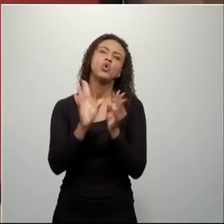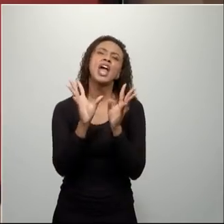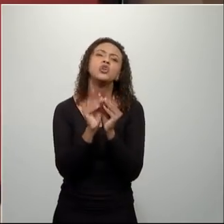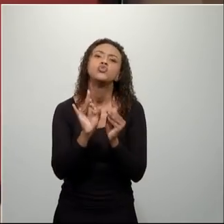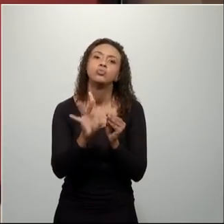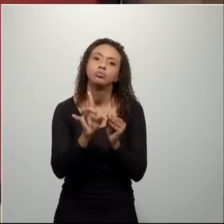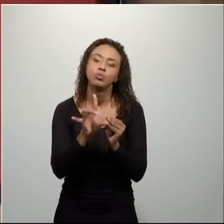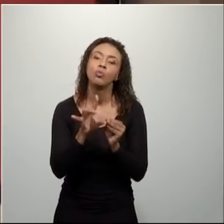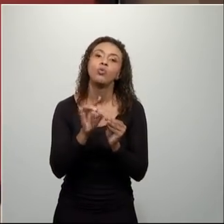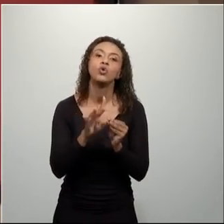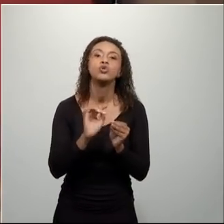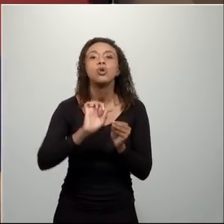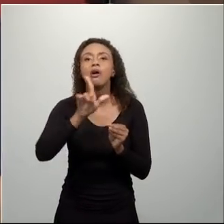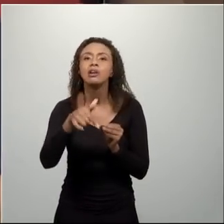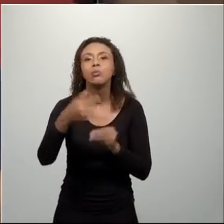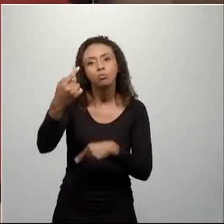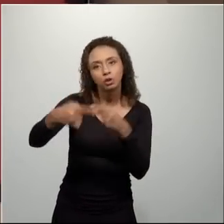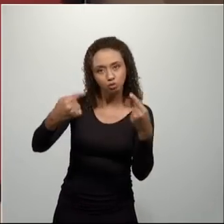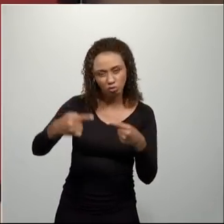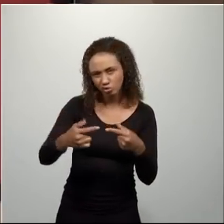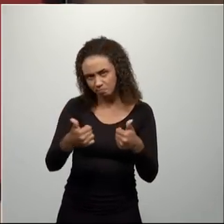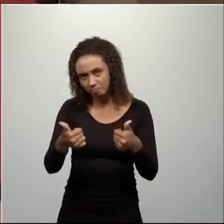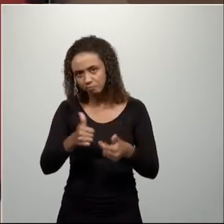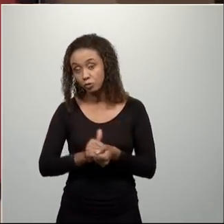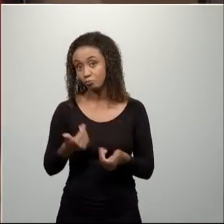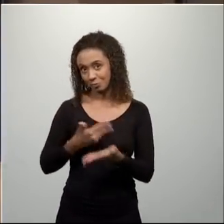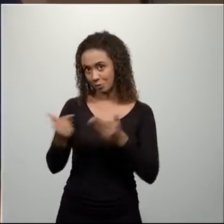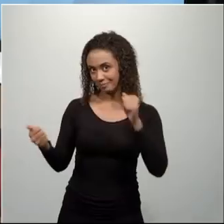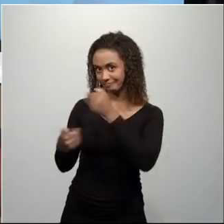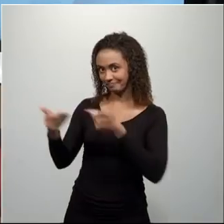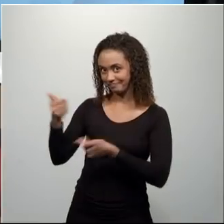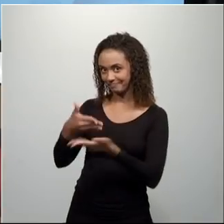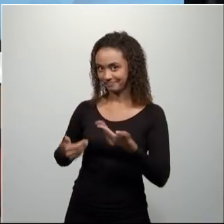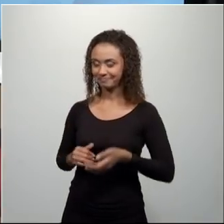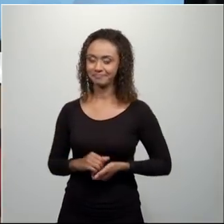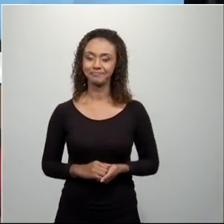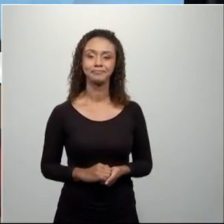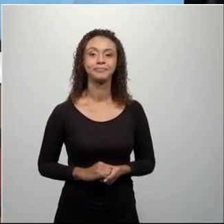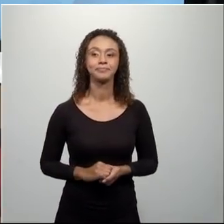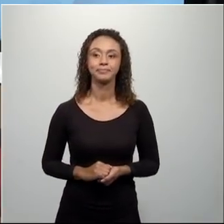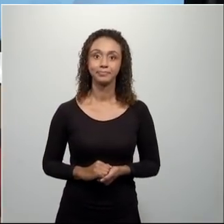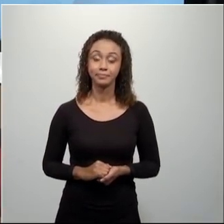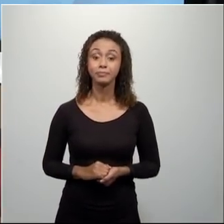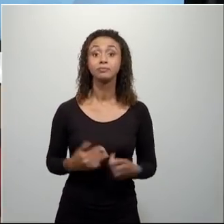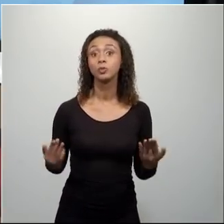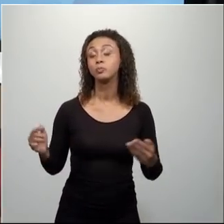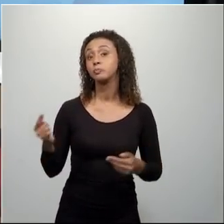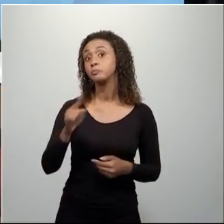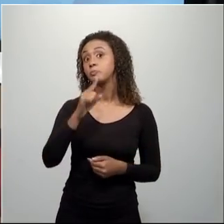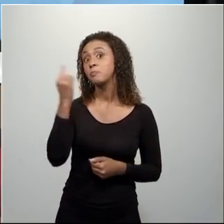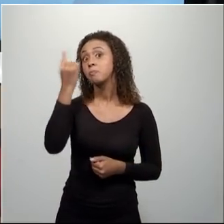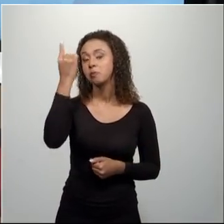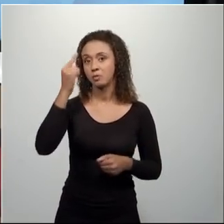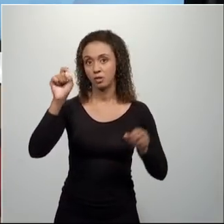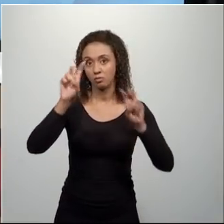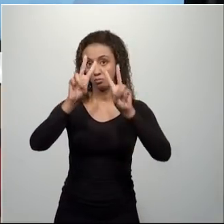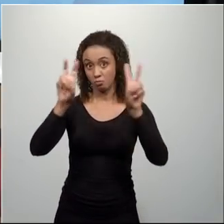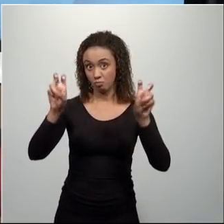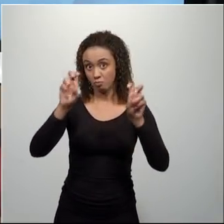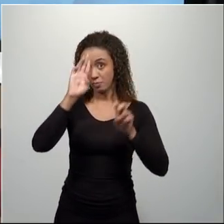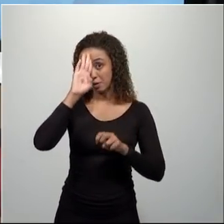surgem então vamos aos levantes o tópico principal que foi